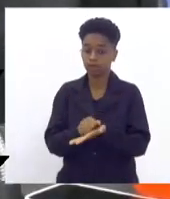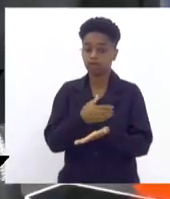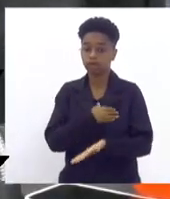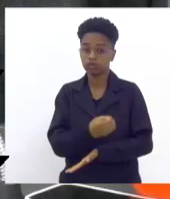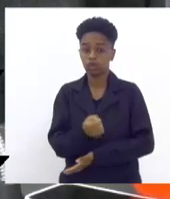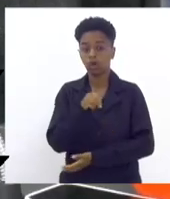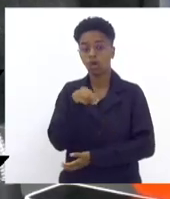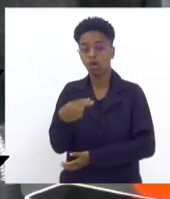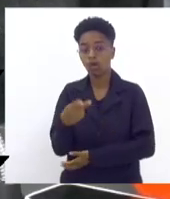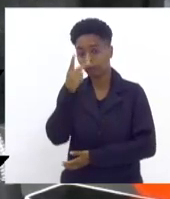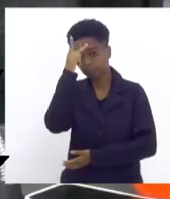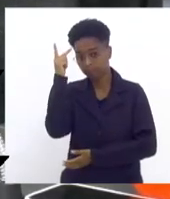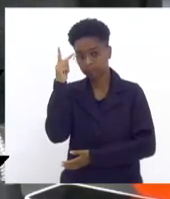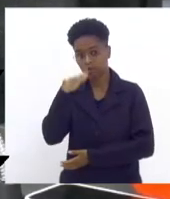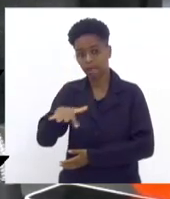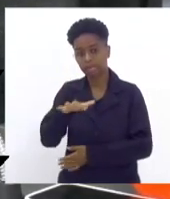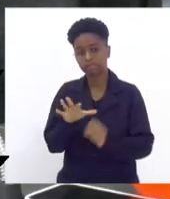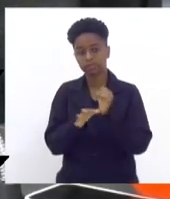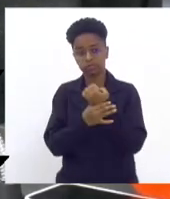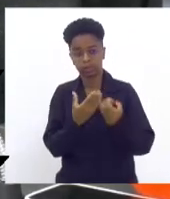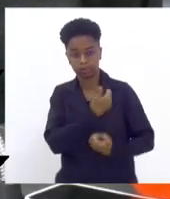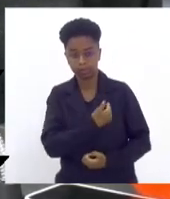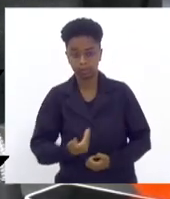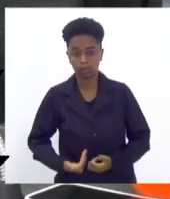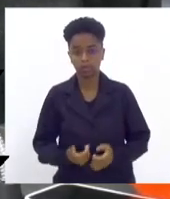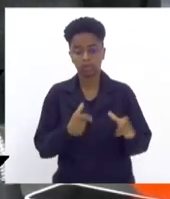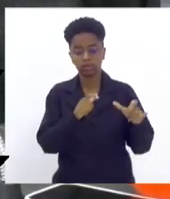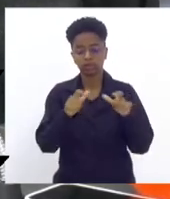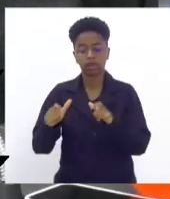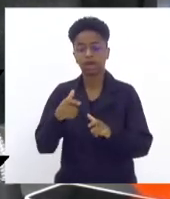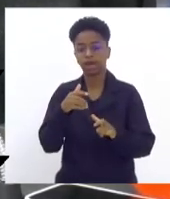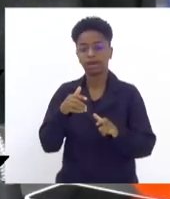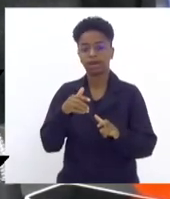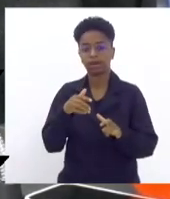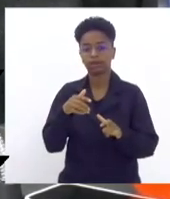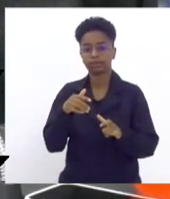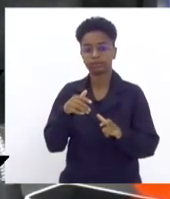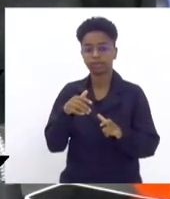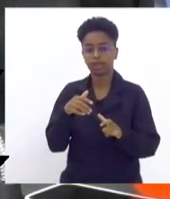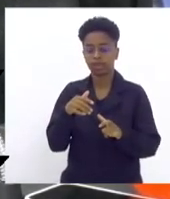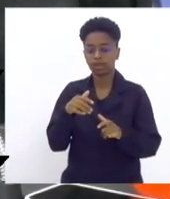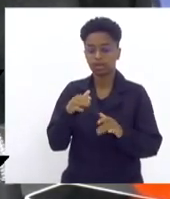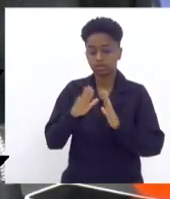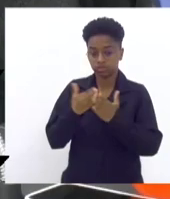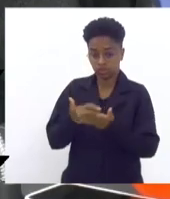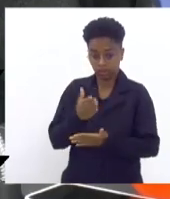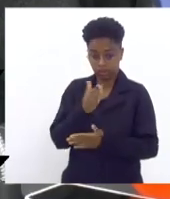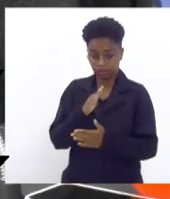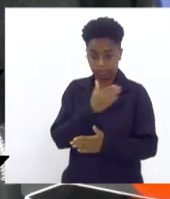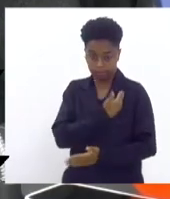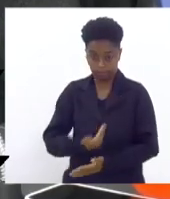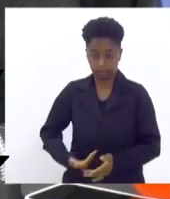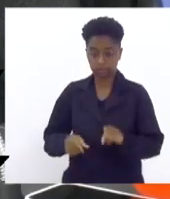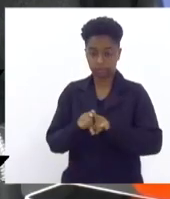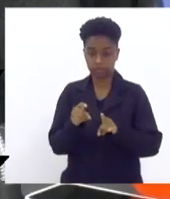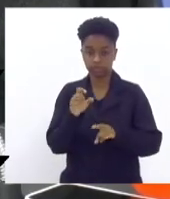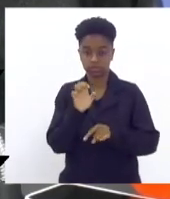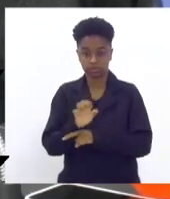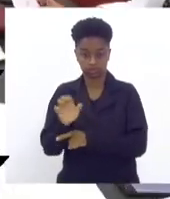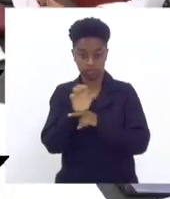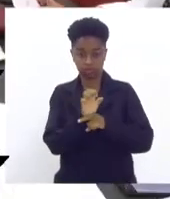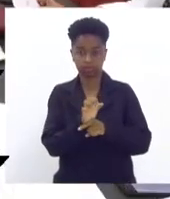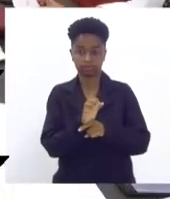dependentes legais de agentes de segurança pública em estabelecimentos da rede pública estadual de ensino. Para aparecer, deputado Guilherme